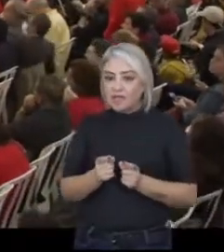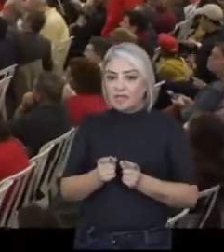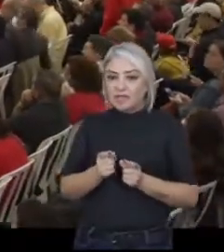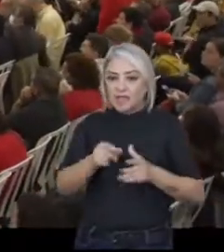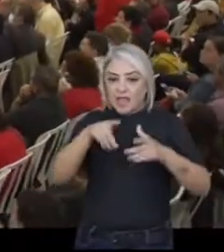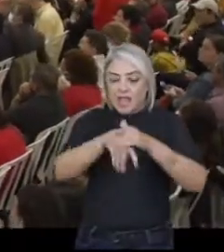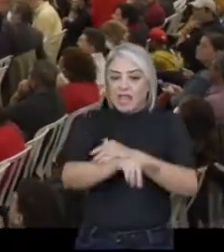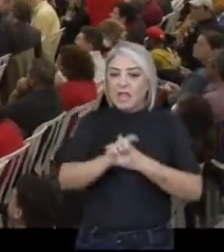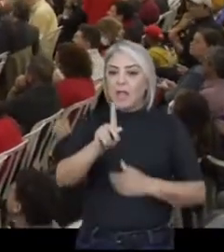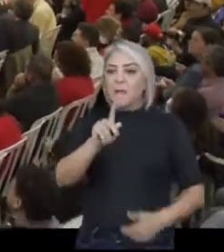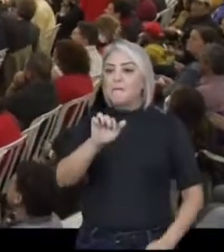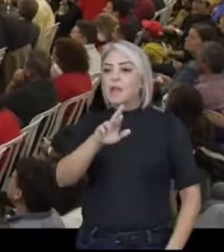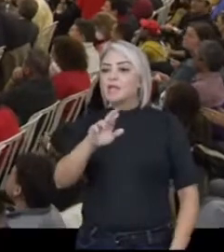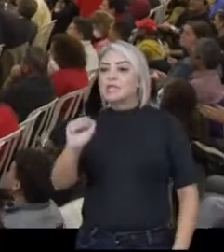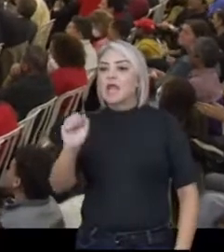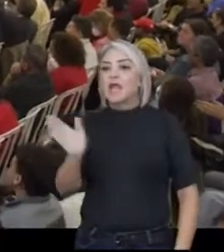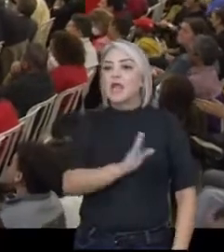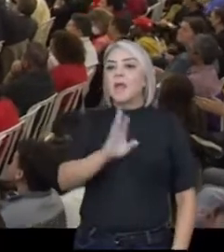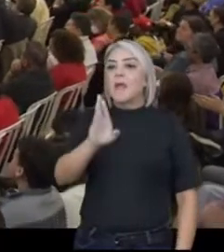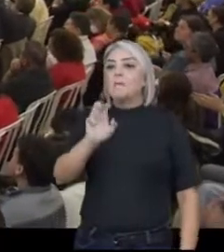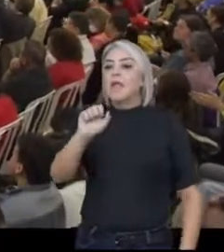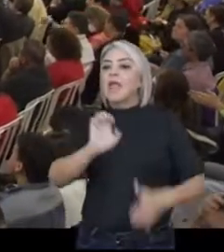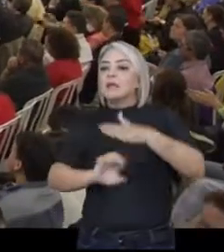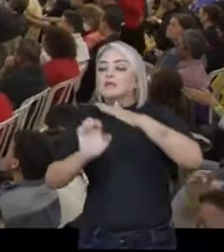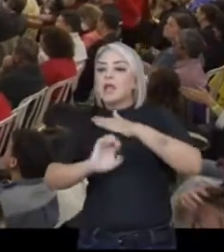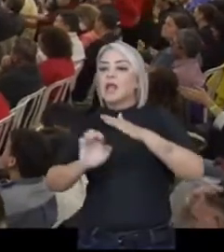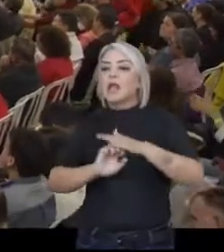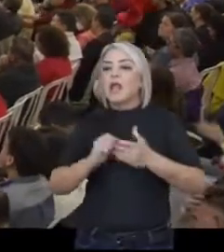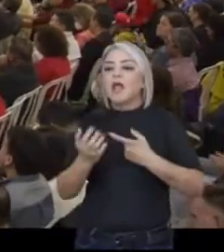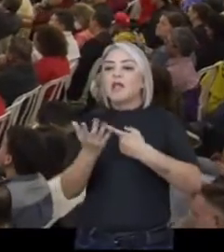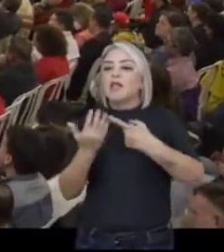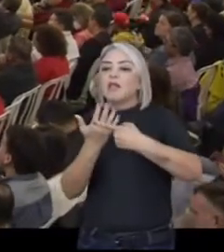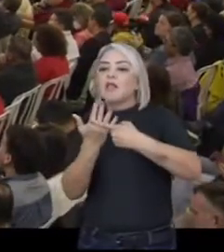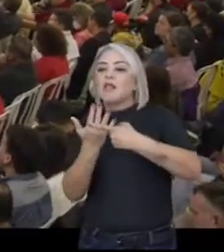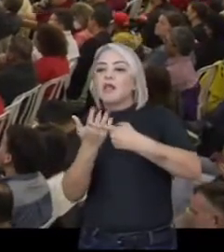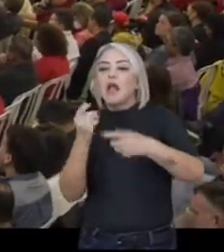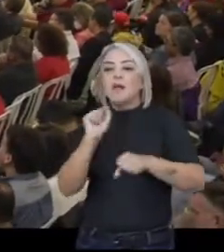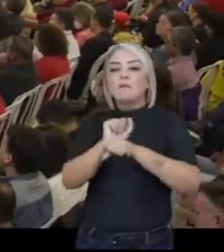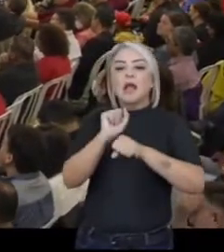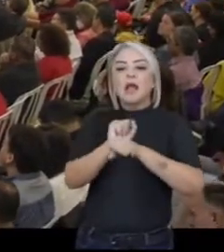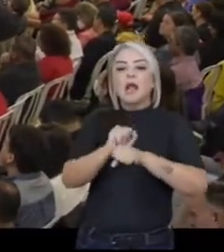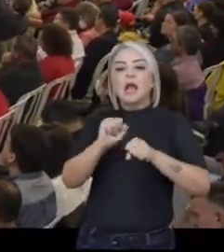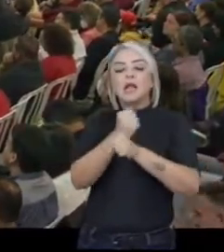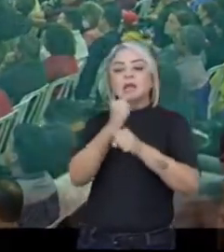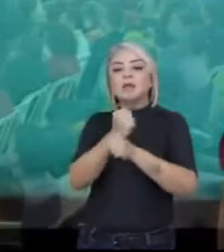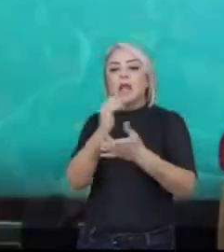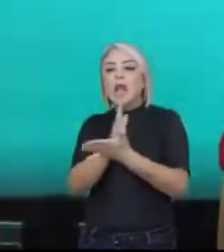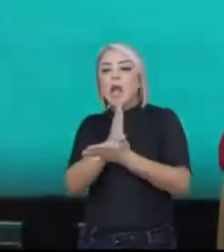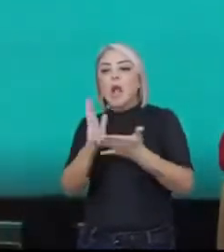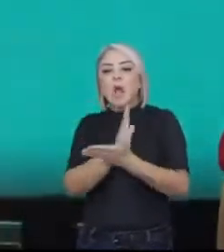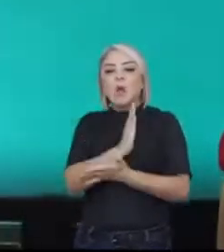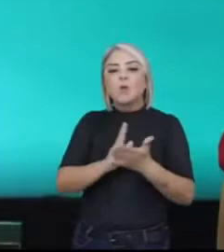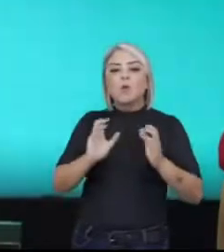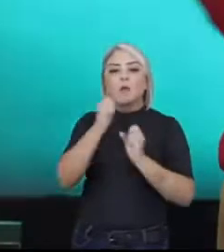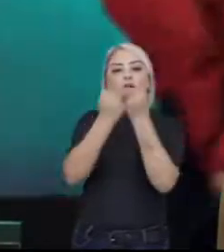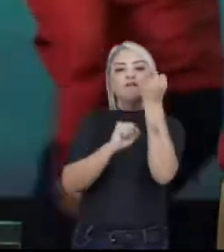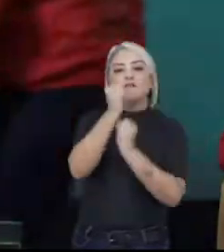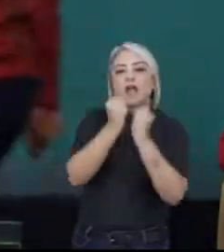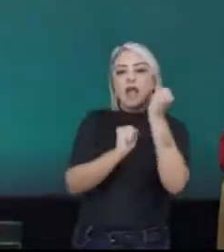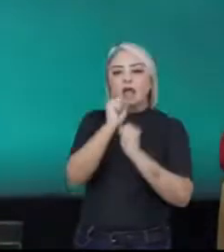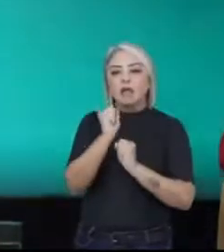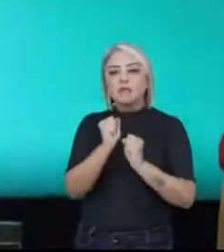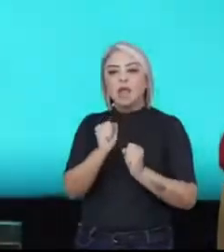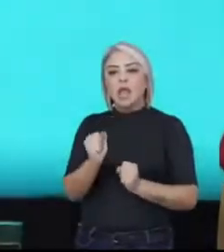BR Distribuidor e os gasodutos, interromper a construção de algumas refinarias e privatizar outras.